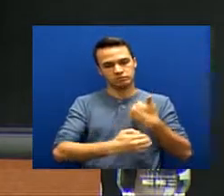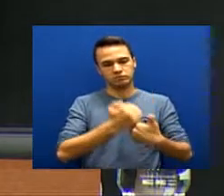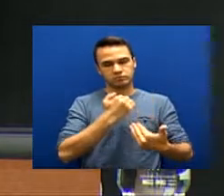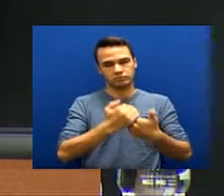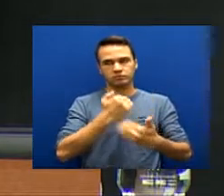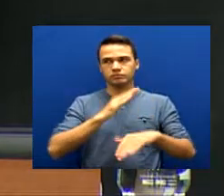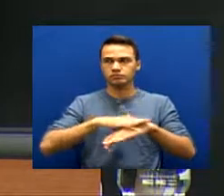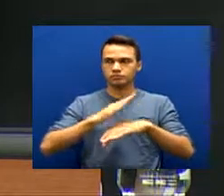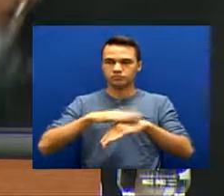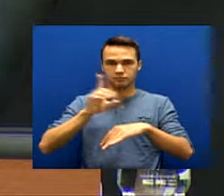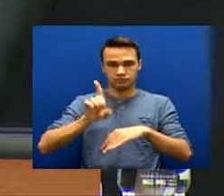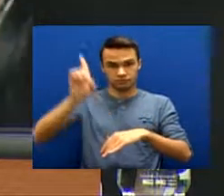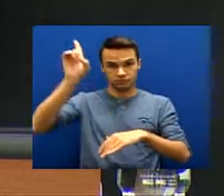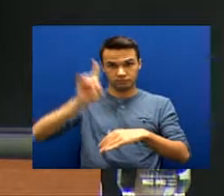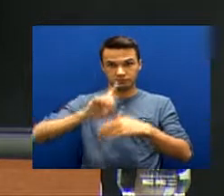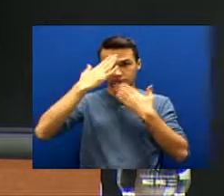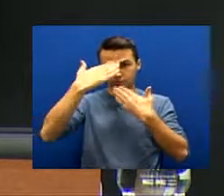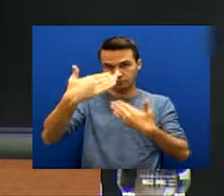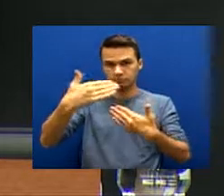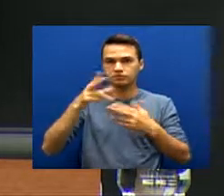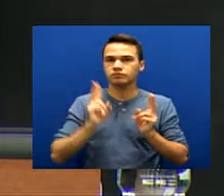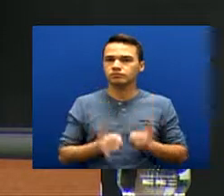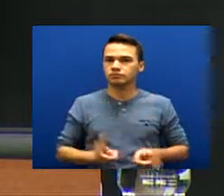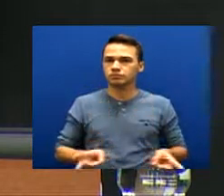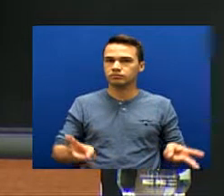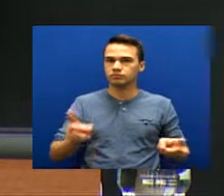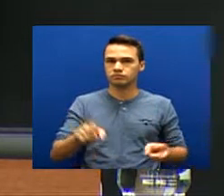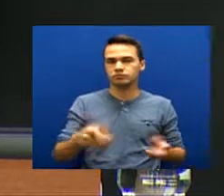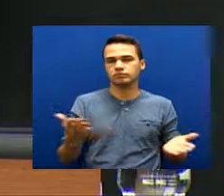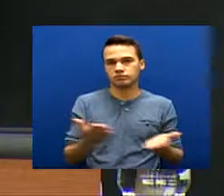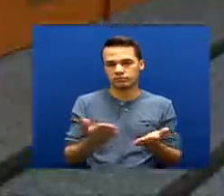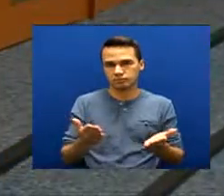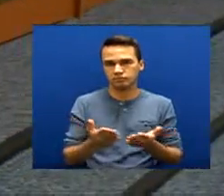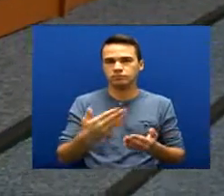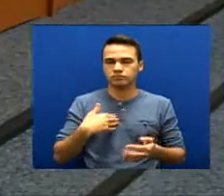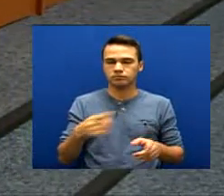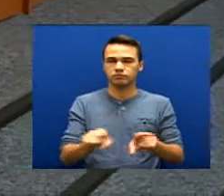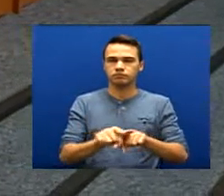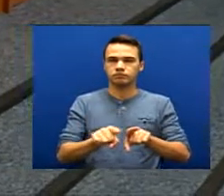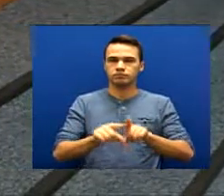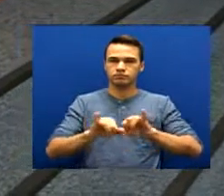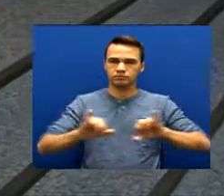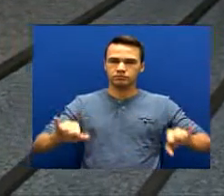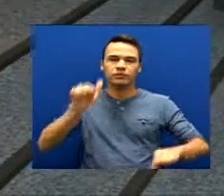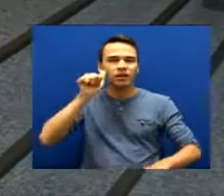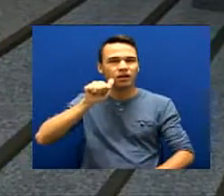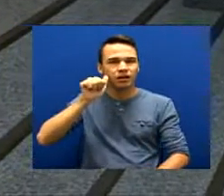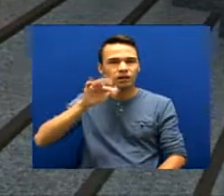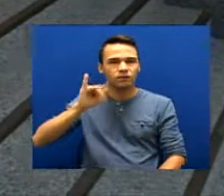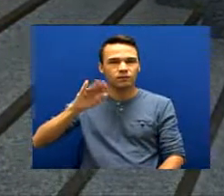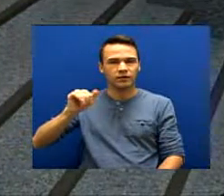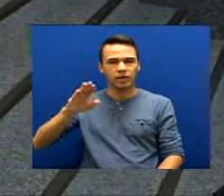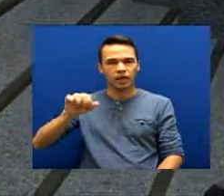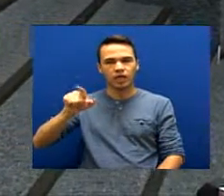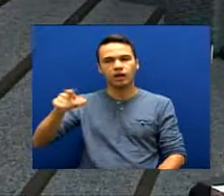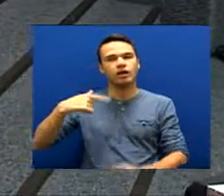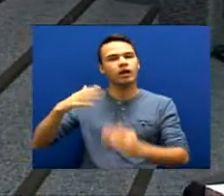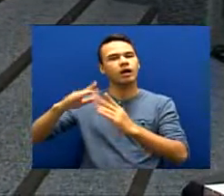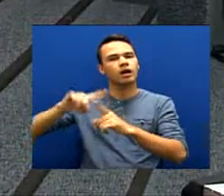bom, muito bom. Então, muito obrigado mais uma vez, e que todo esse trabalho